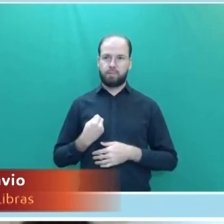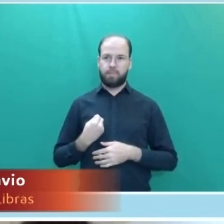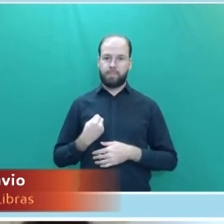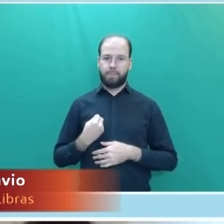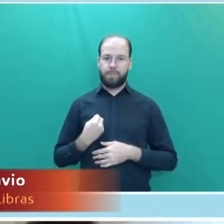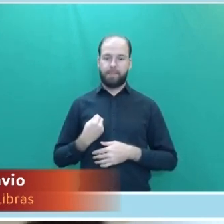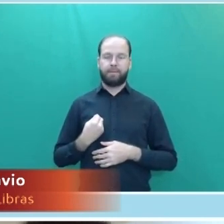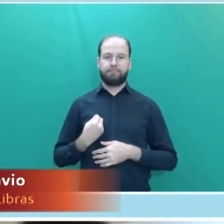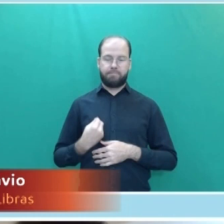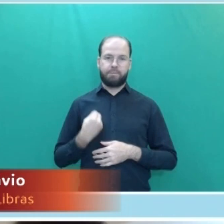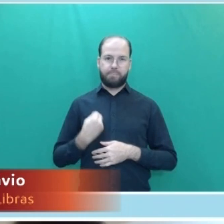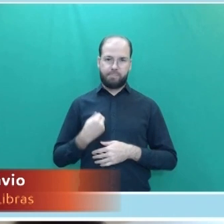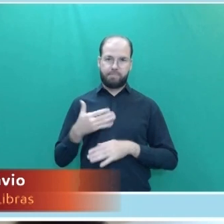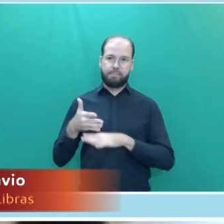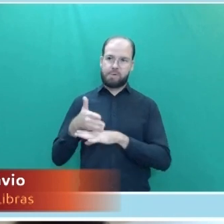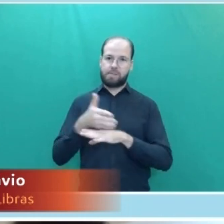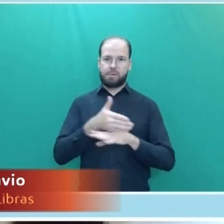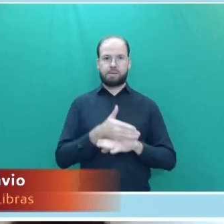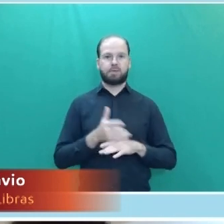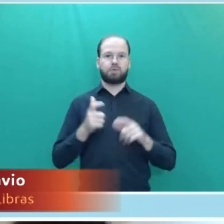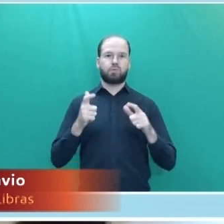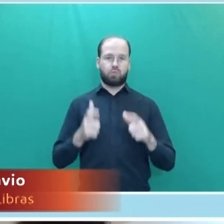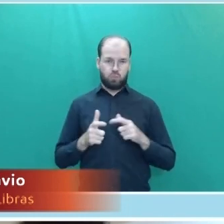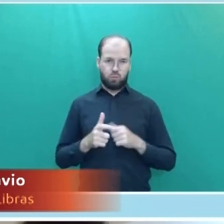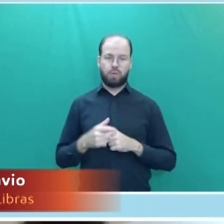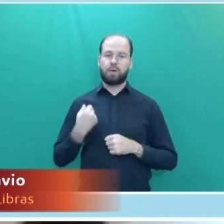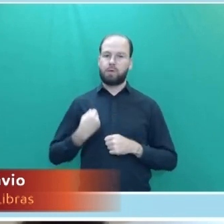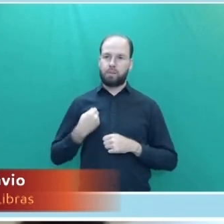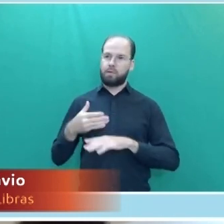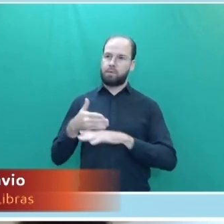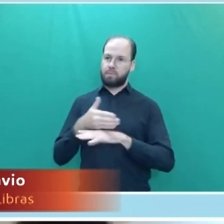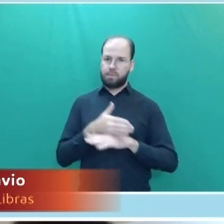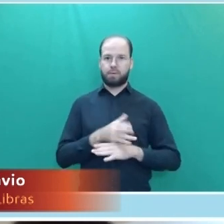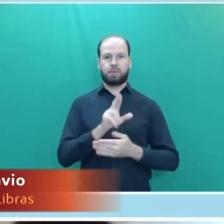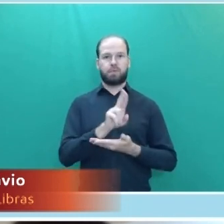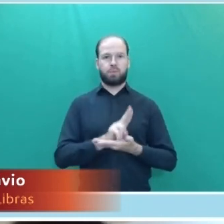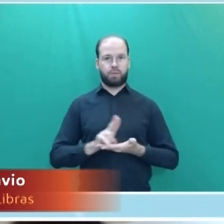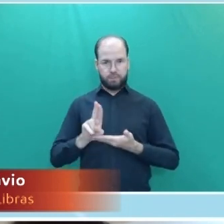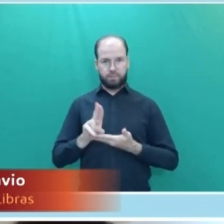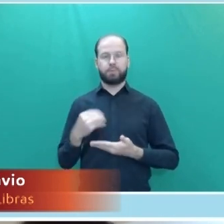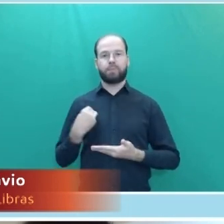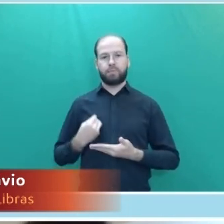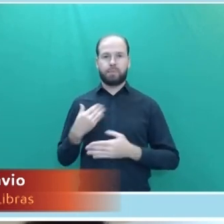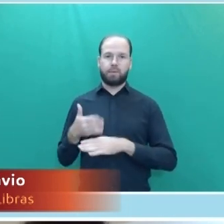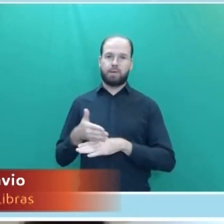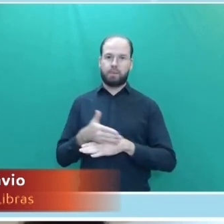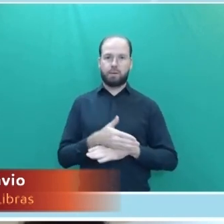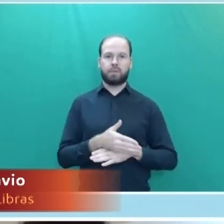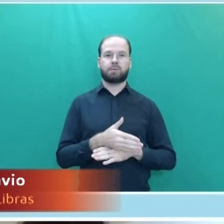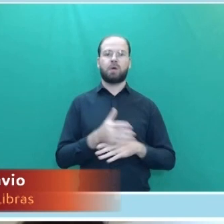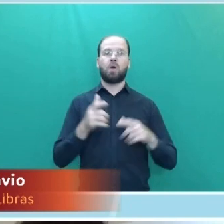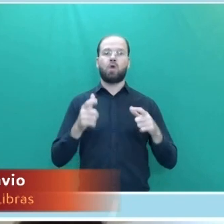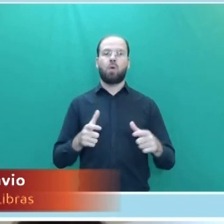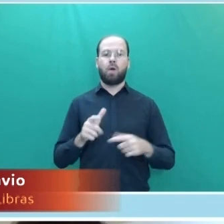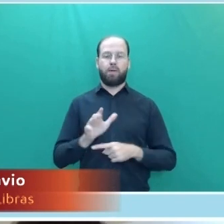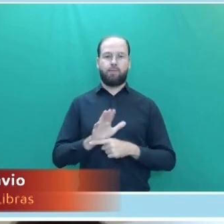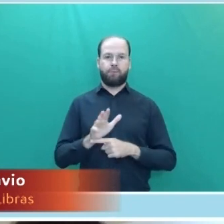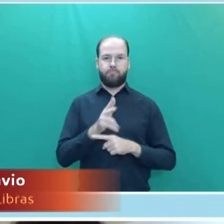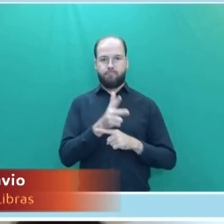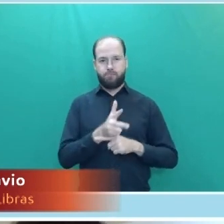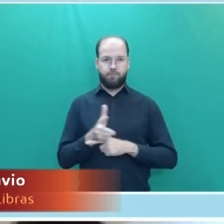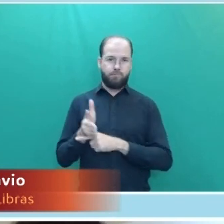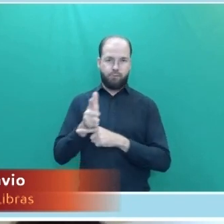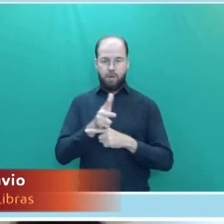estar presente nos lugares, né, estar presente na universidade, estar presente nos sets de filmagem, né,